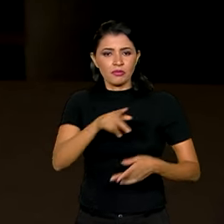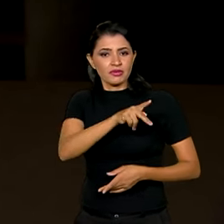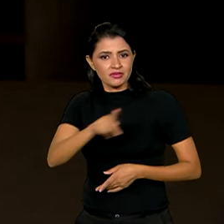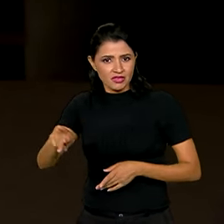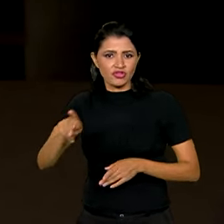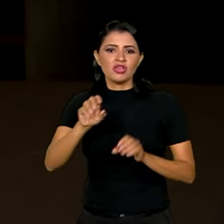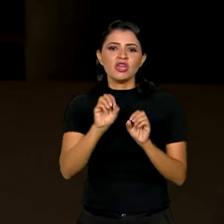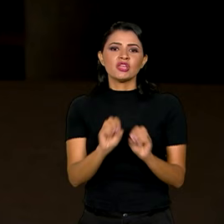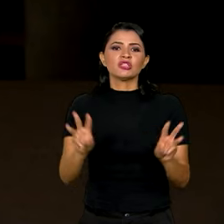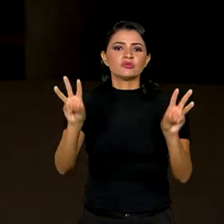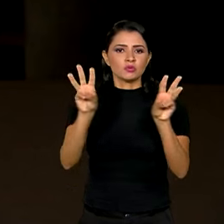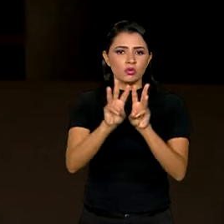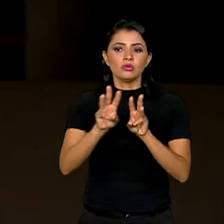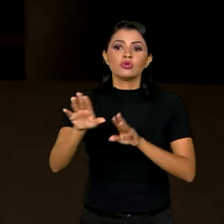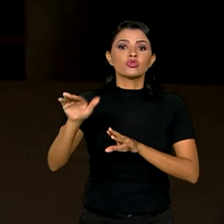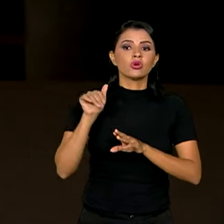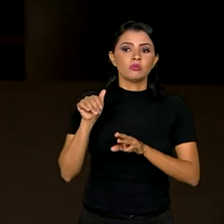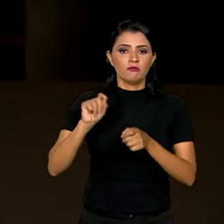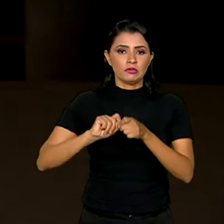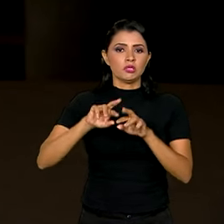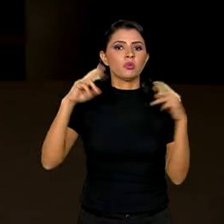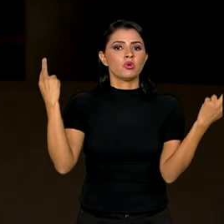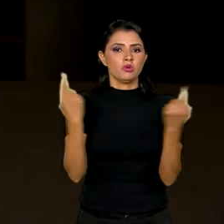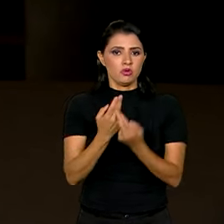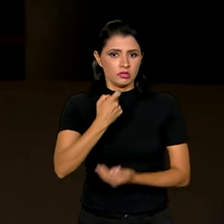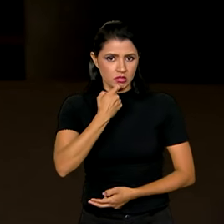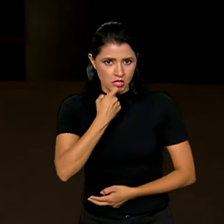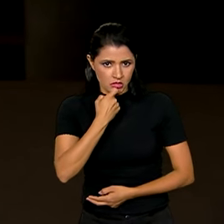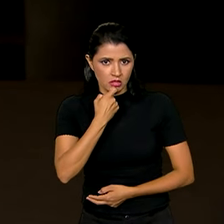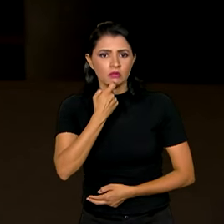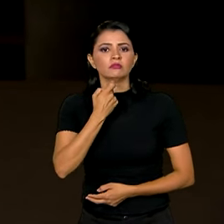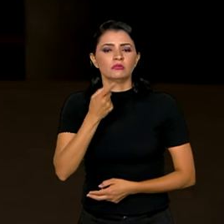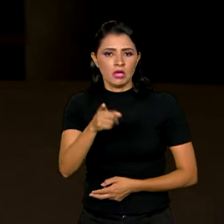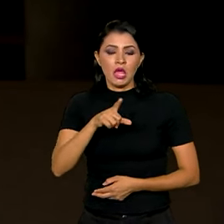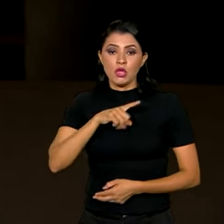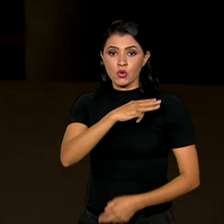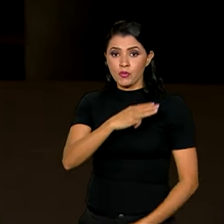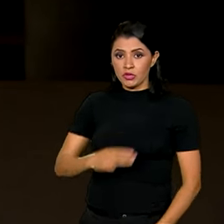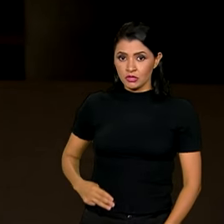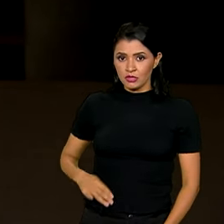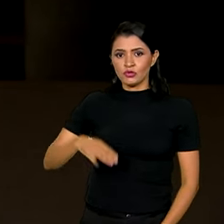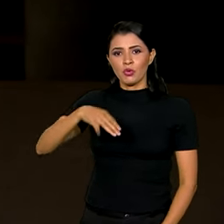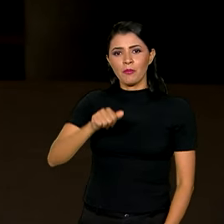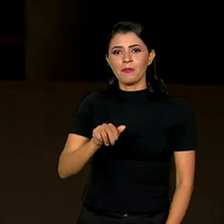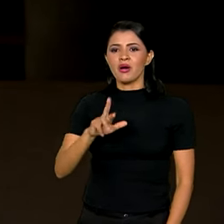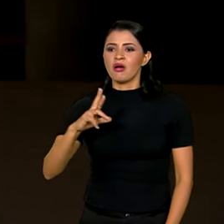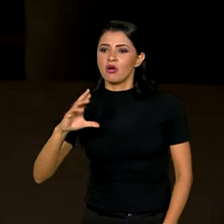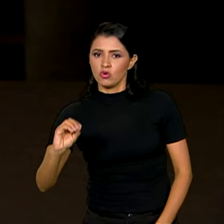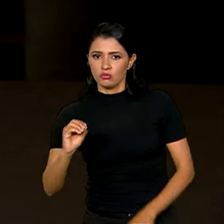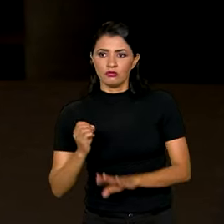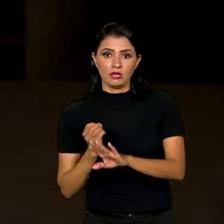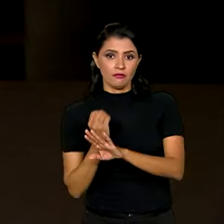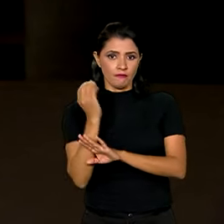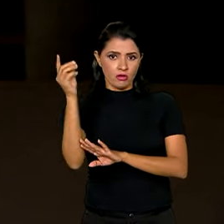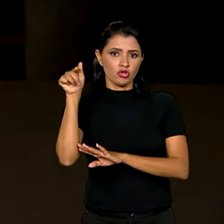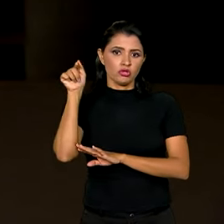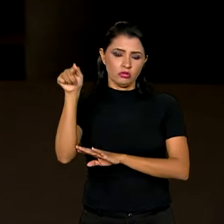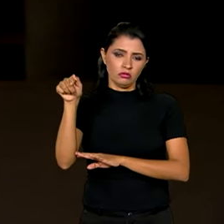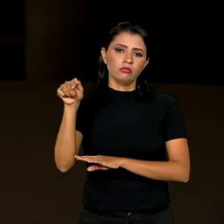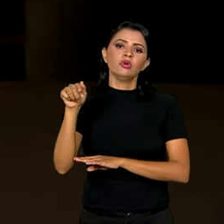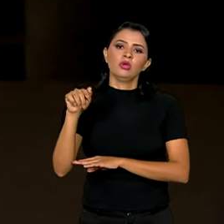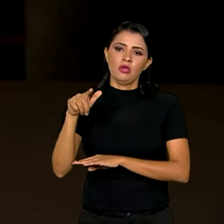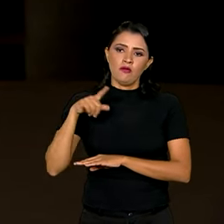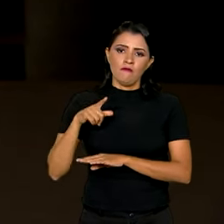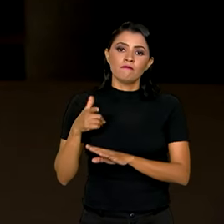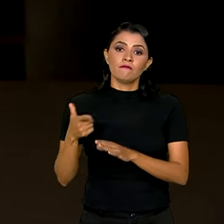Segurança da ONU, convocou uma reunião para essa sexta-feira. O ministro Mauro Vieira, que estava em viagem oficial ao Camboja,